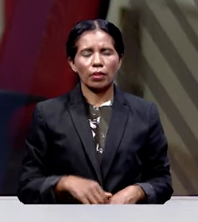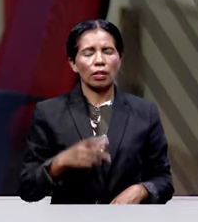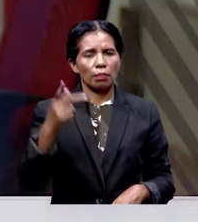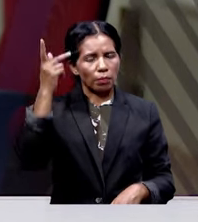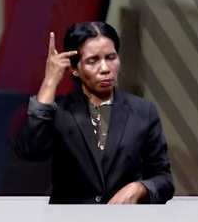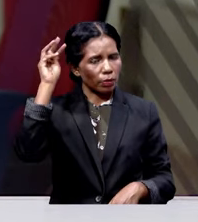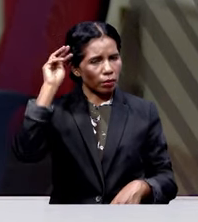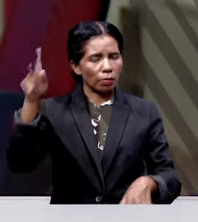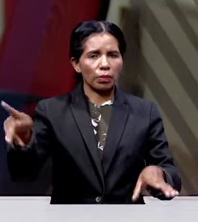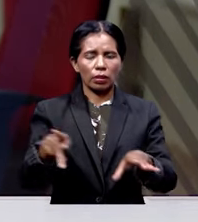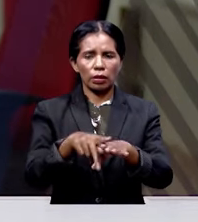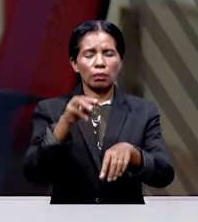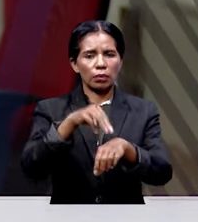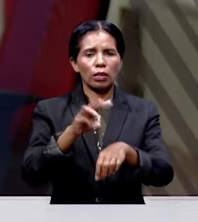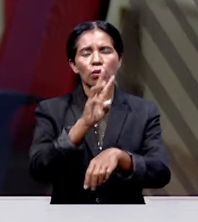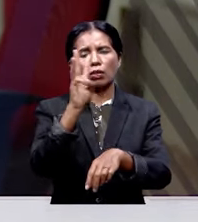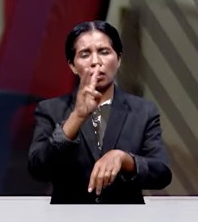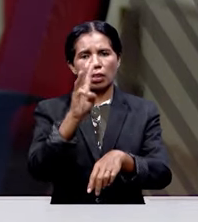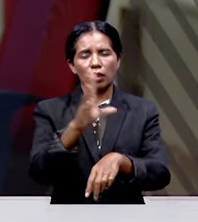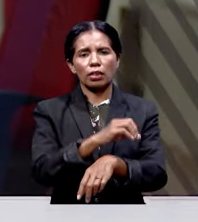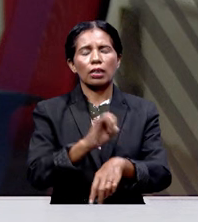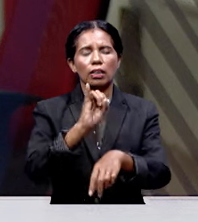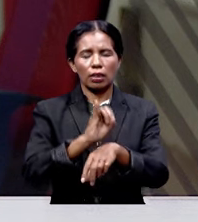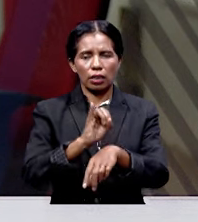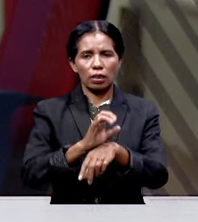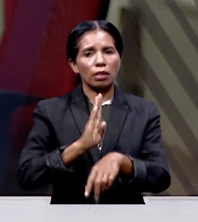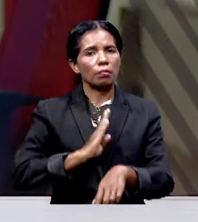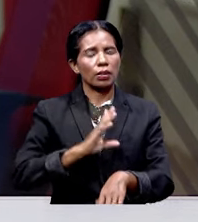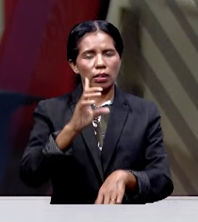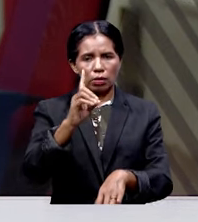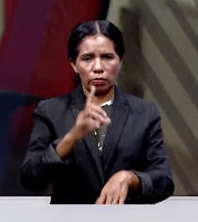Primeiro-ministro participa à missa quarta-feira cinzas e a capela Bidau Mota Clara.